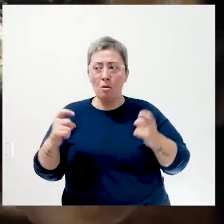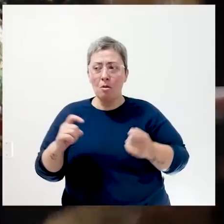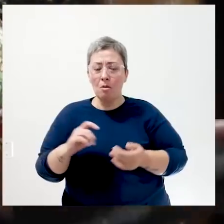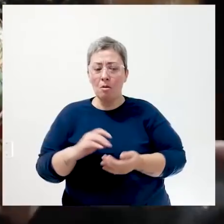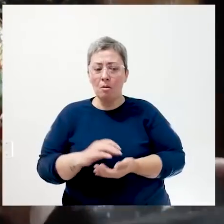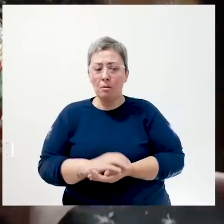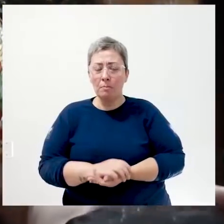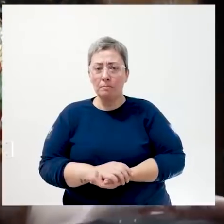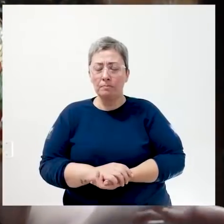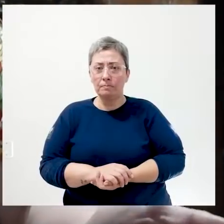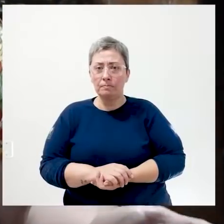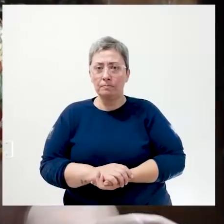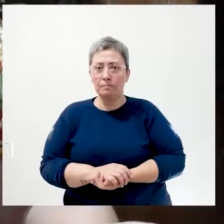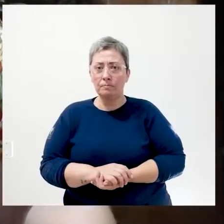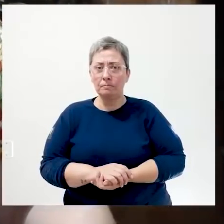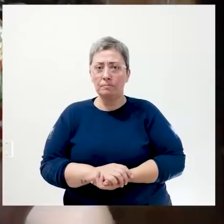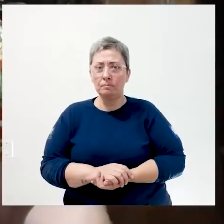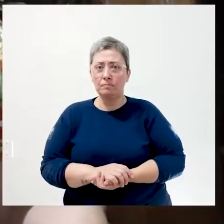tumba.